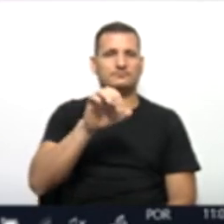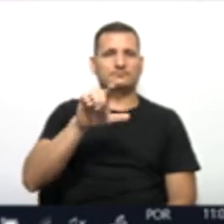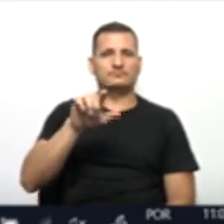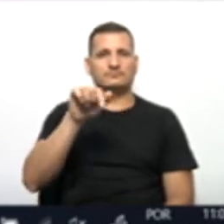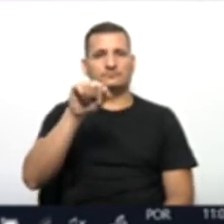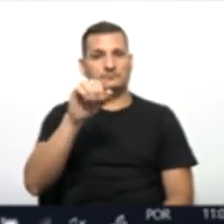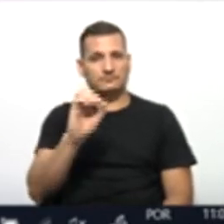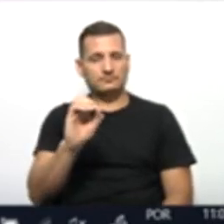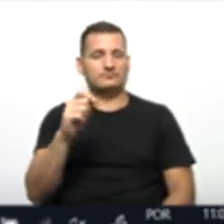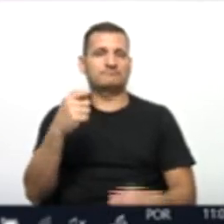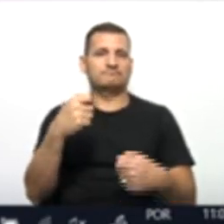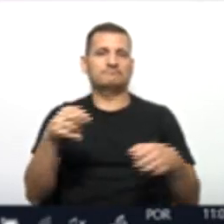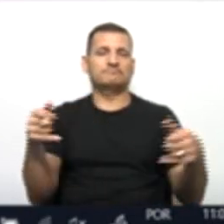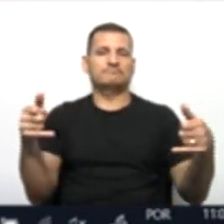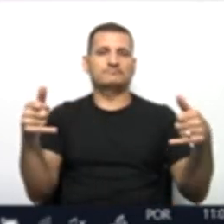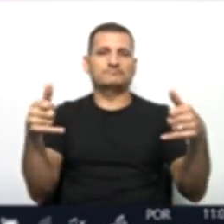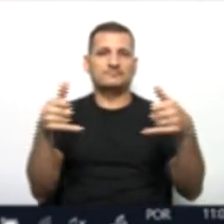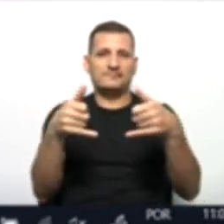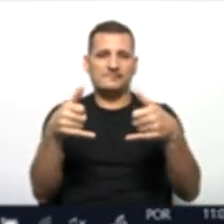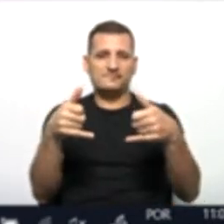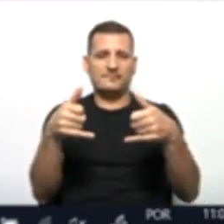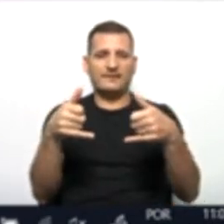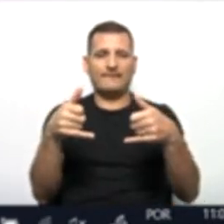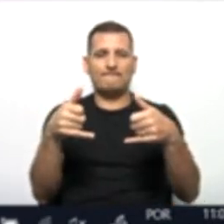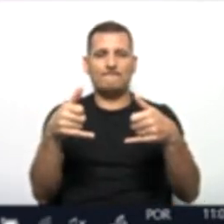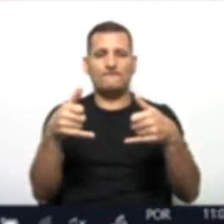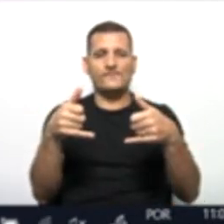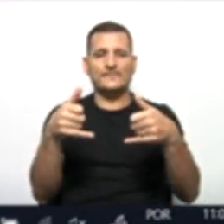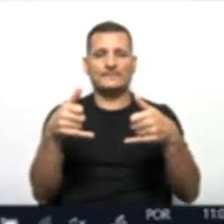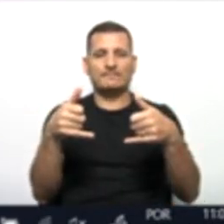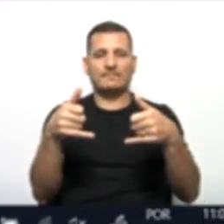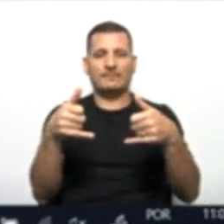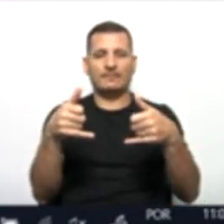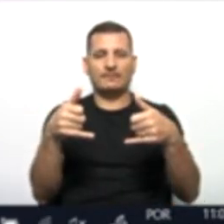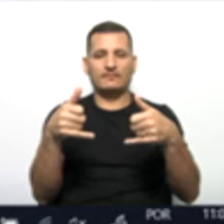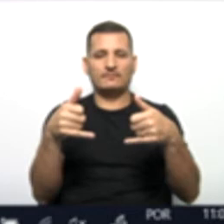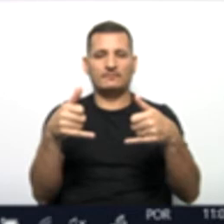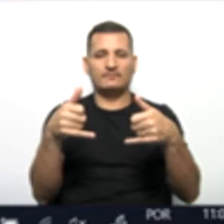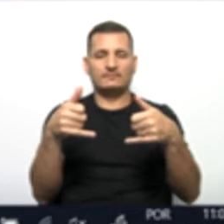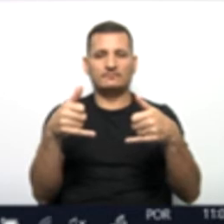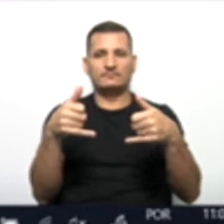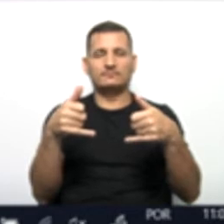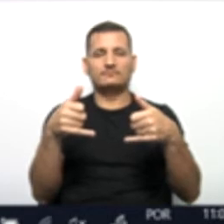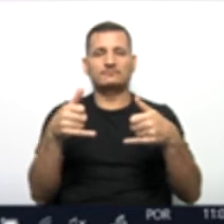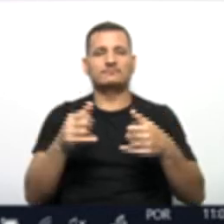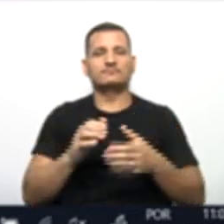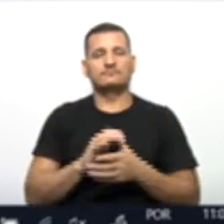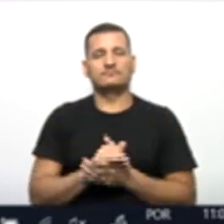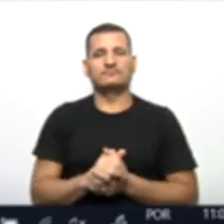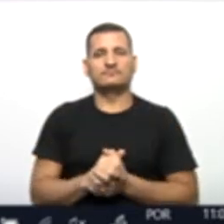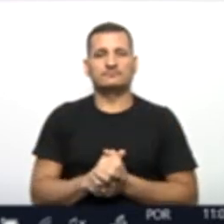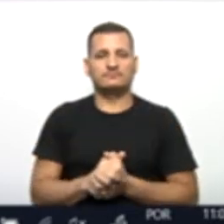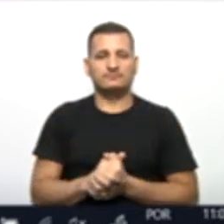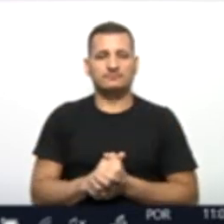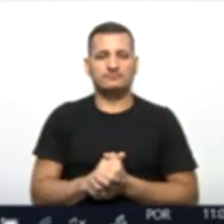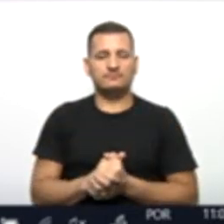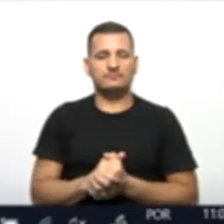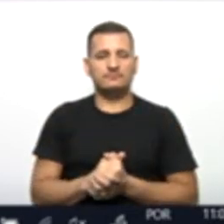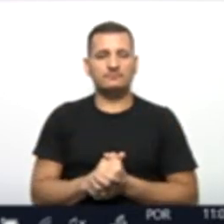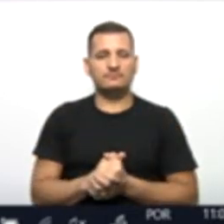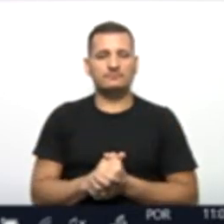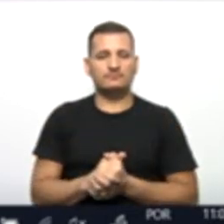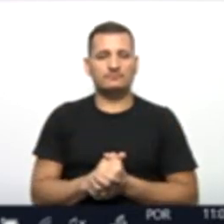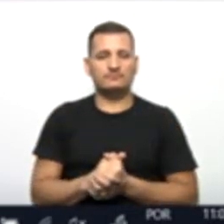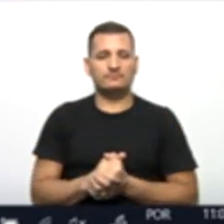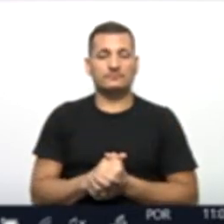no html tá bom pra ele poder reconhecer que e abrir dessa forma aqui no navegador depois nós